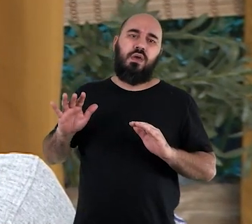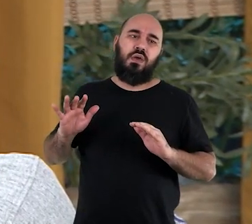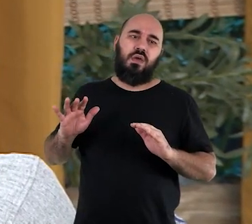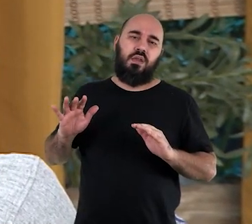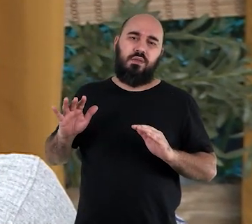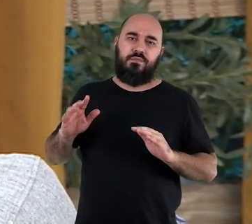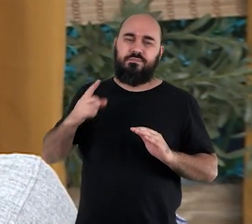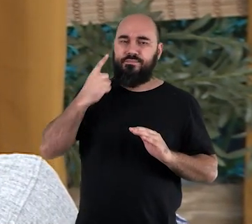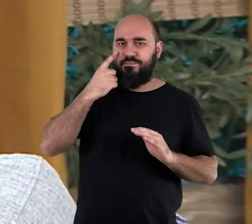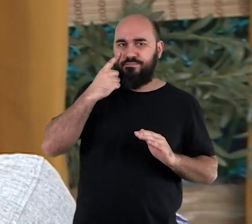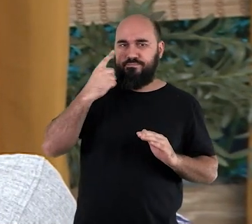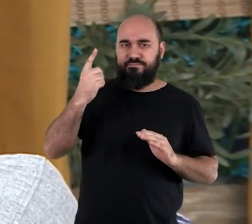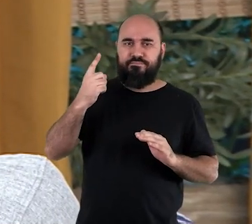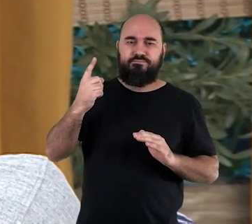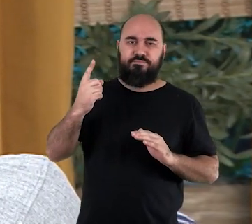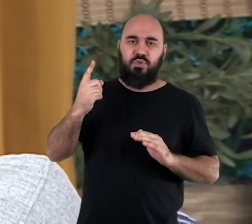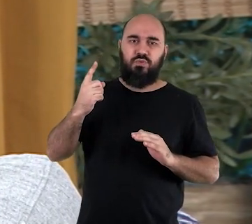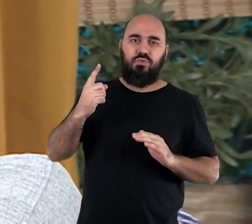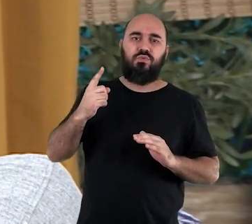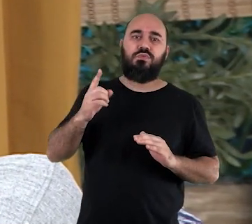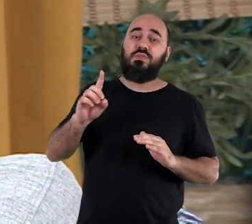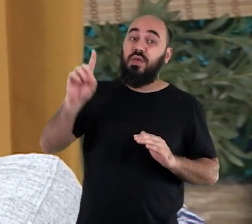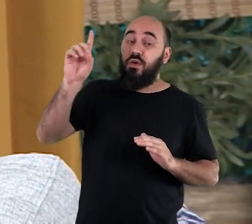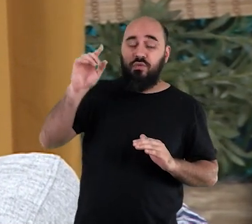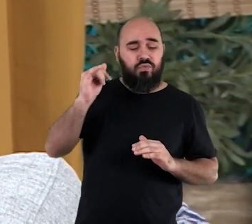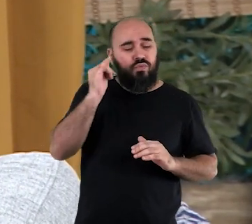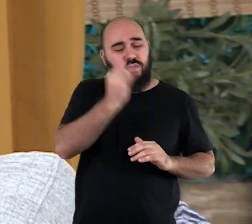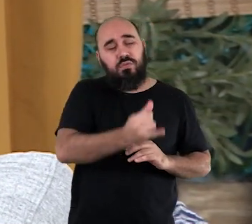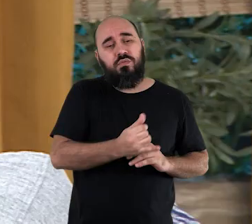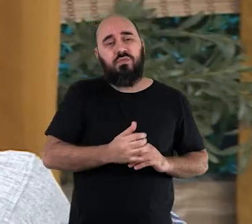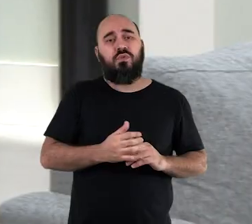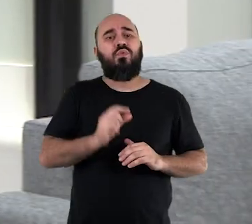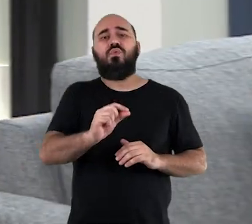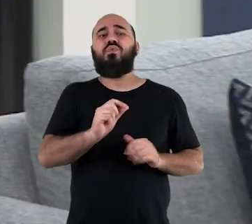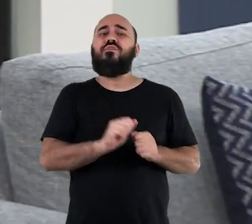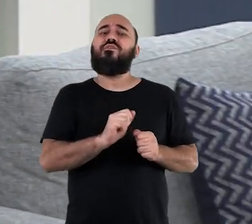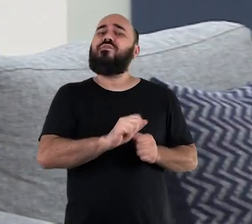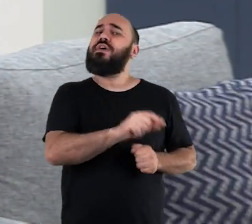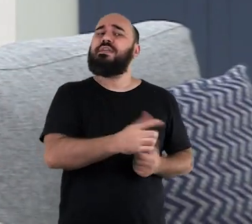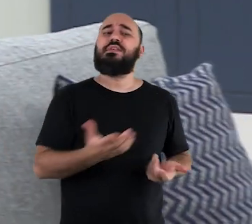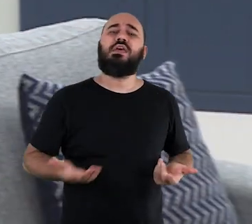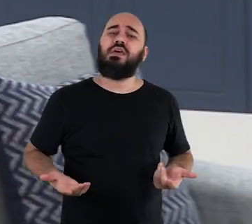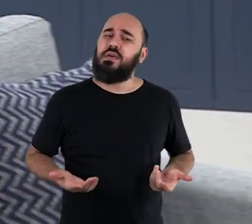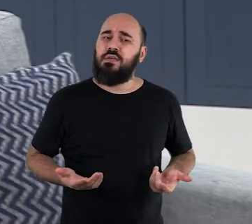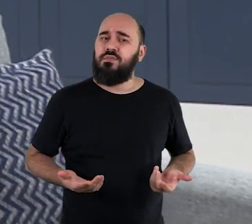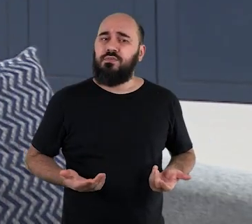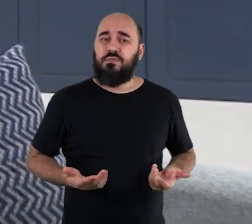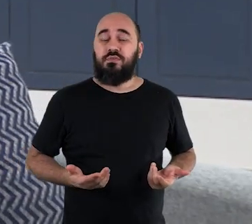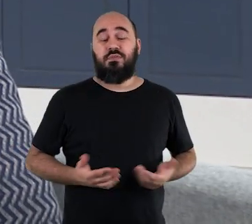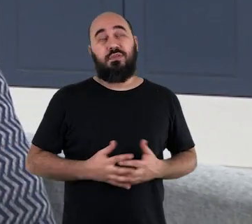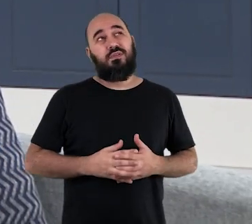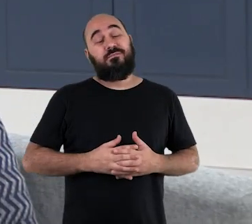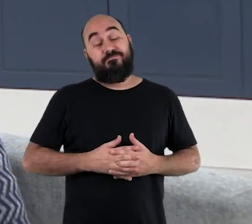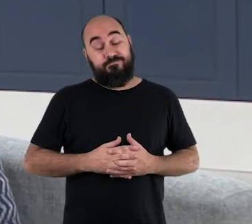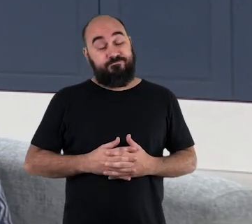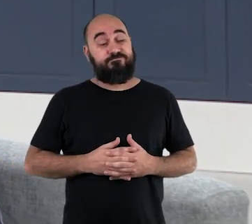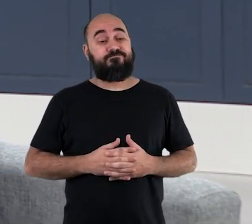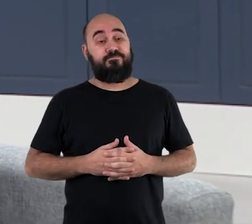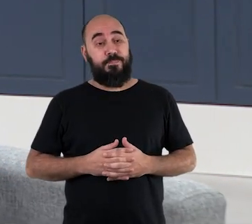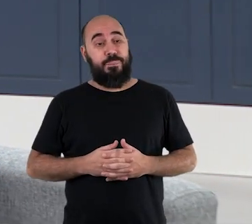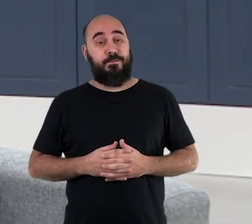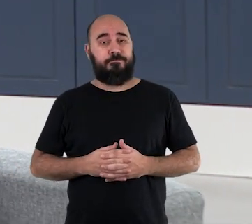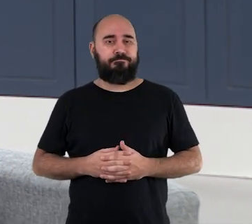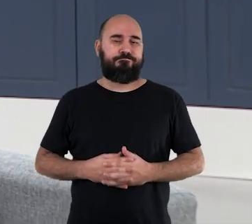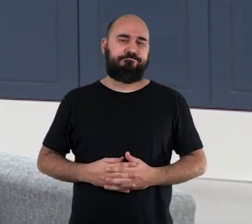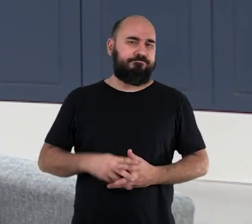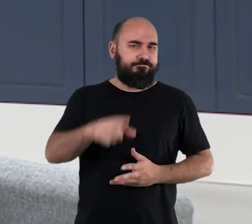ouviu Deus dizer assim, o que você está fazendo aqui, Elias? A mensagem seria mais ou menos essa.